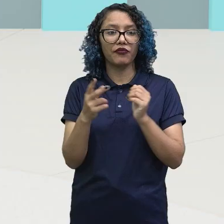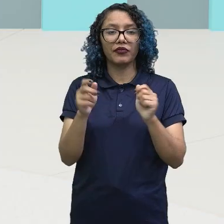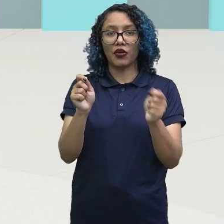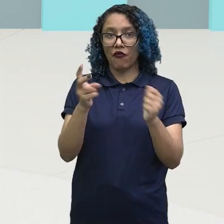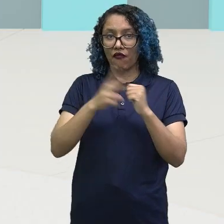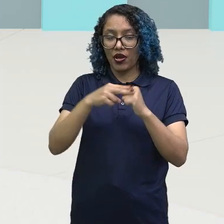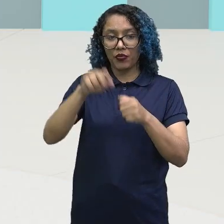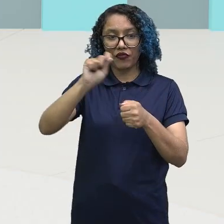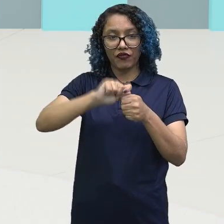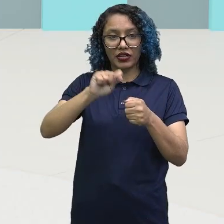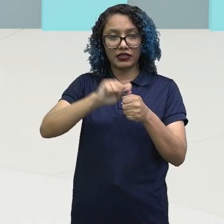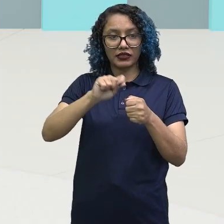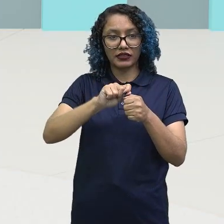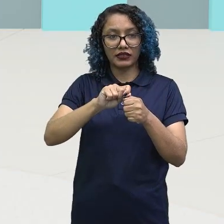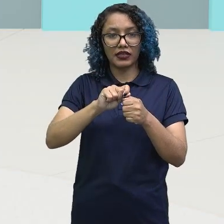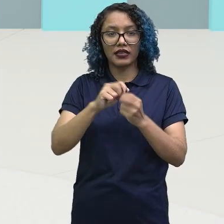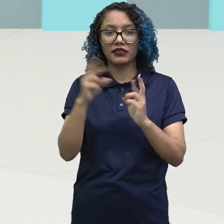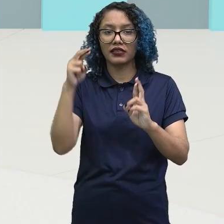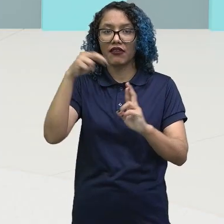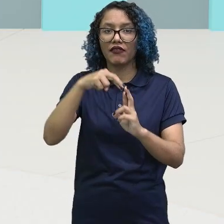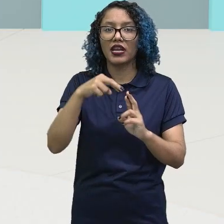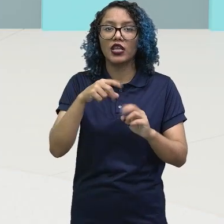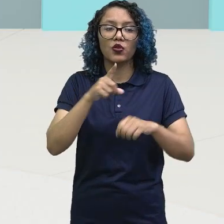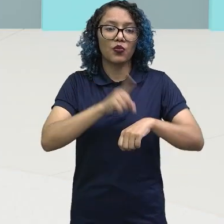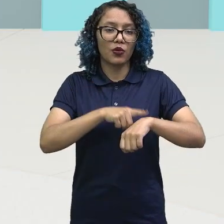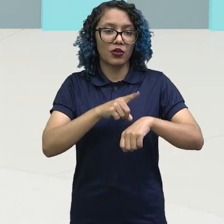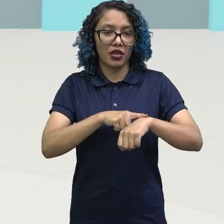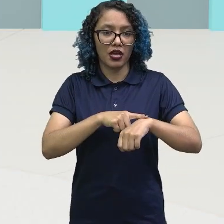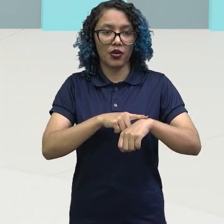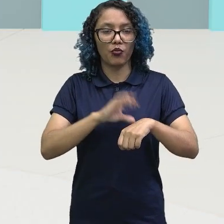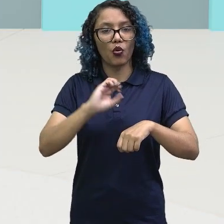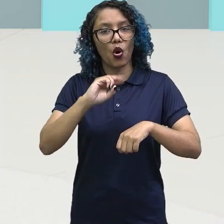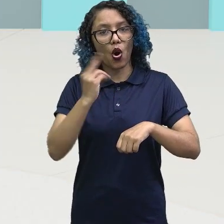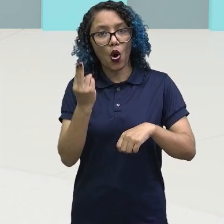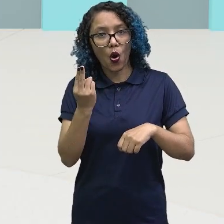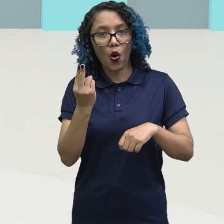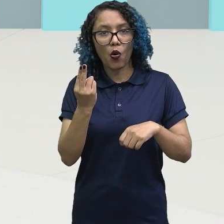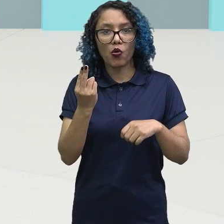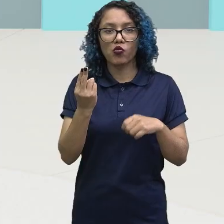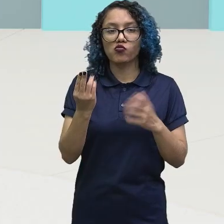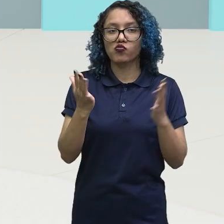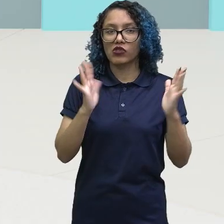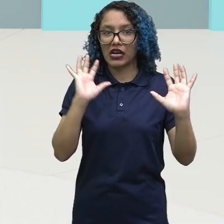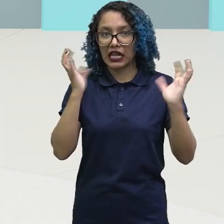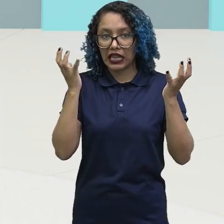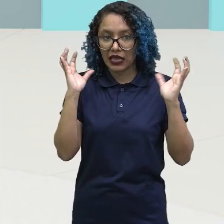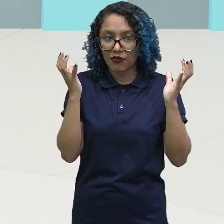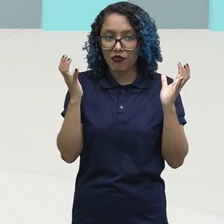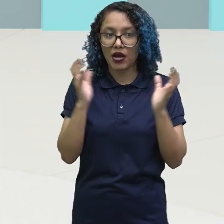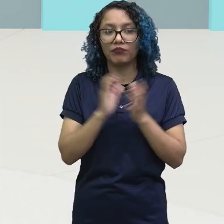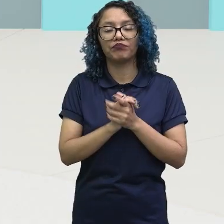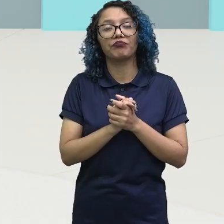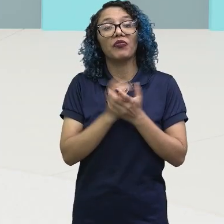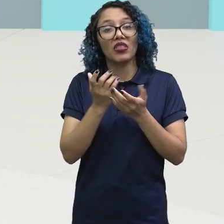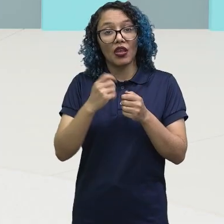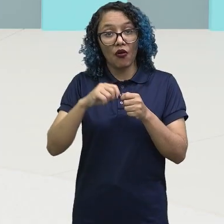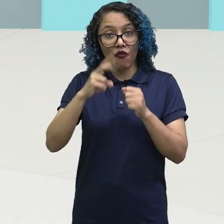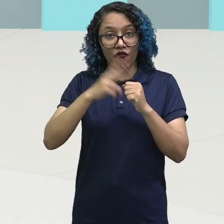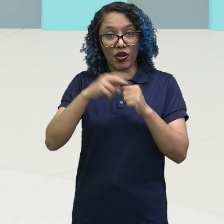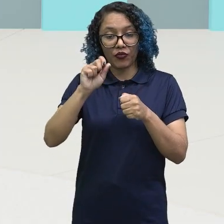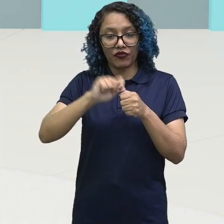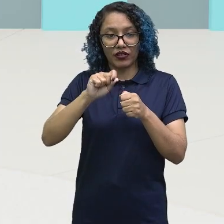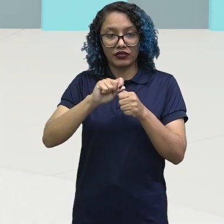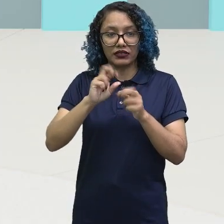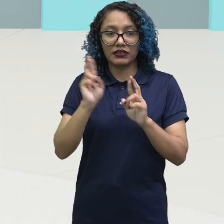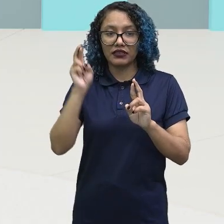Verbo fazer indicando tempo, né, ou condição climática. Verbo fazer, tá? Indicando